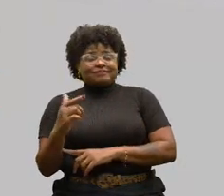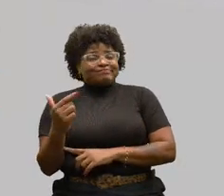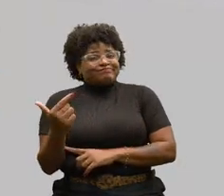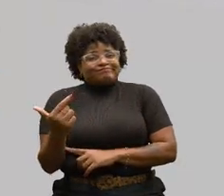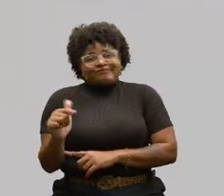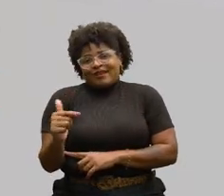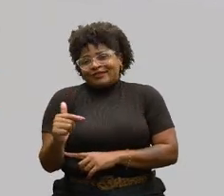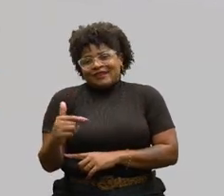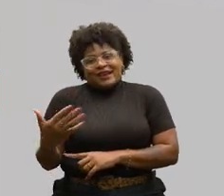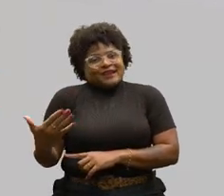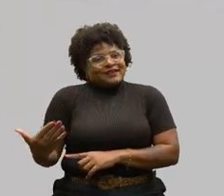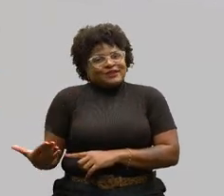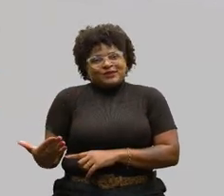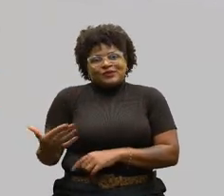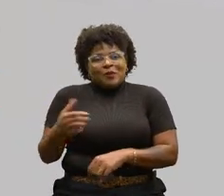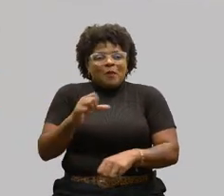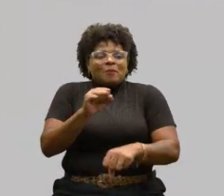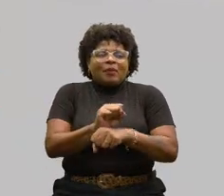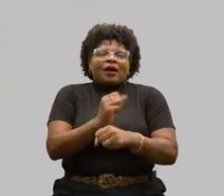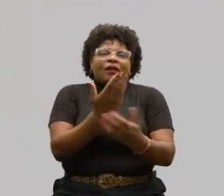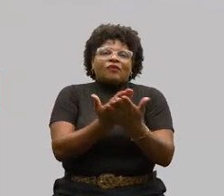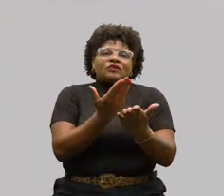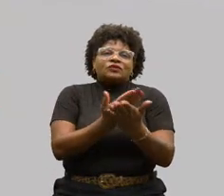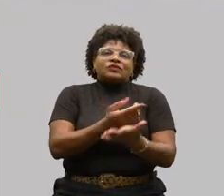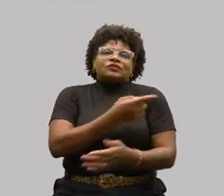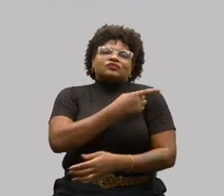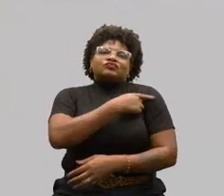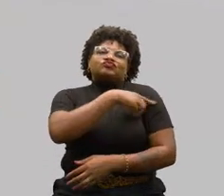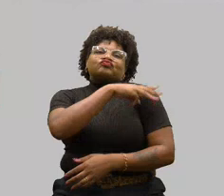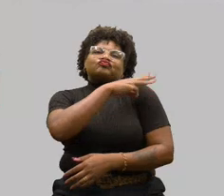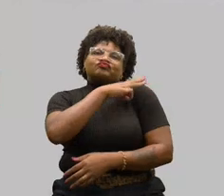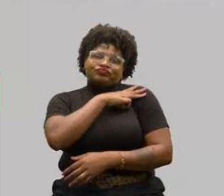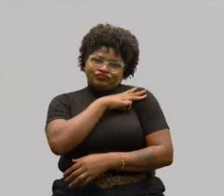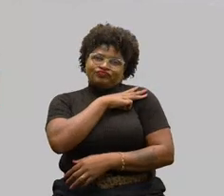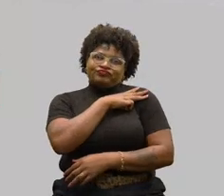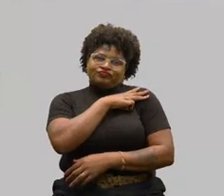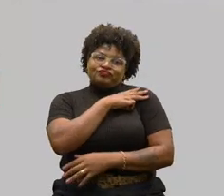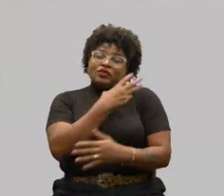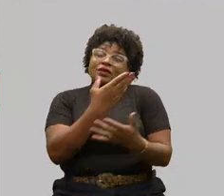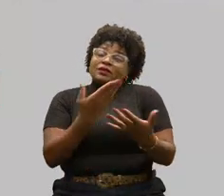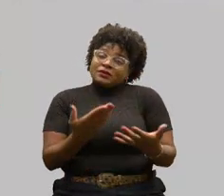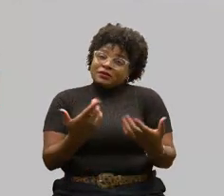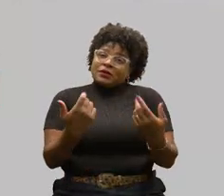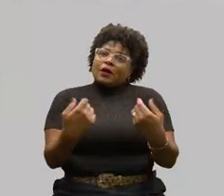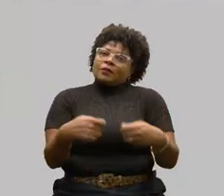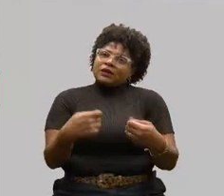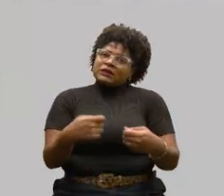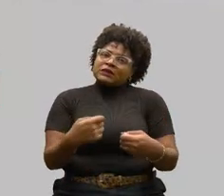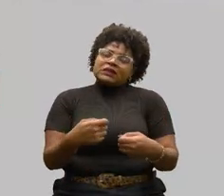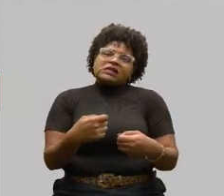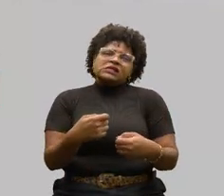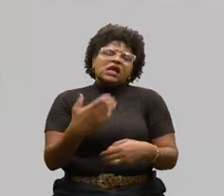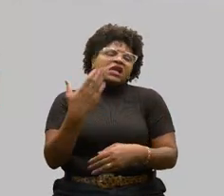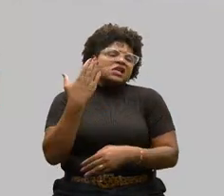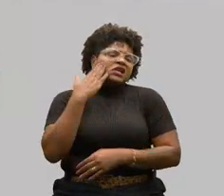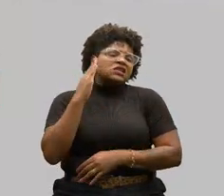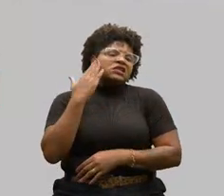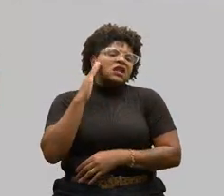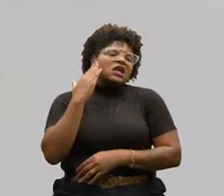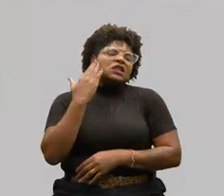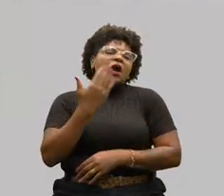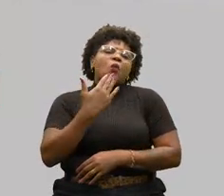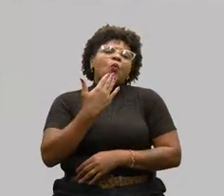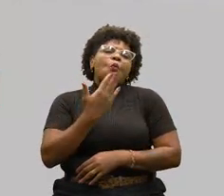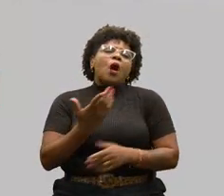ultrapassar do ensino médio né então precisa considerar as suas habilidades porque a